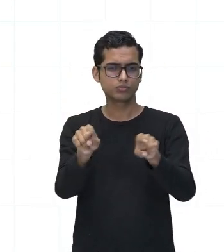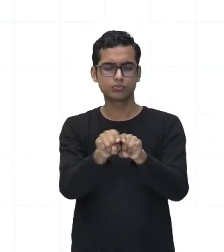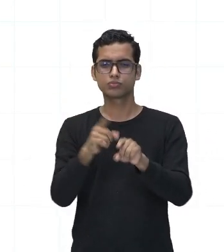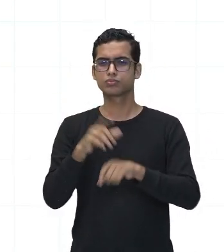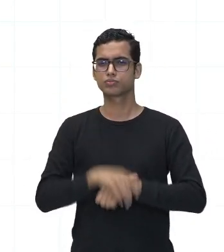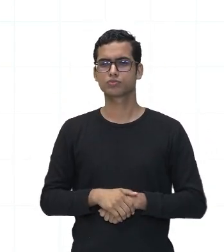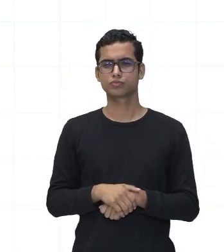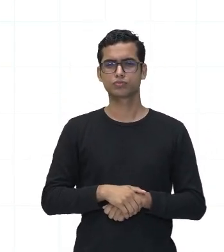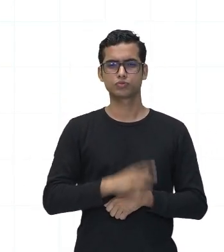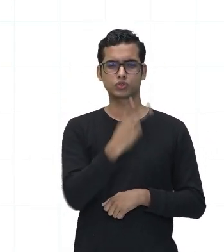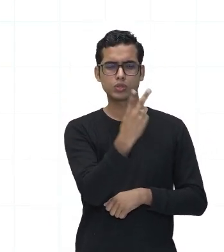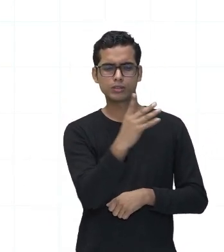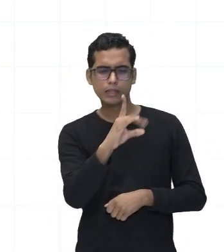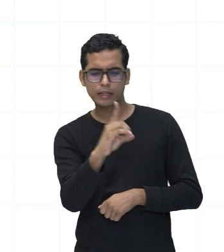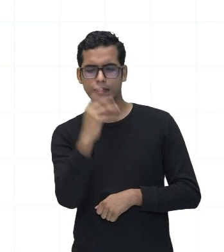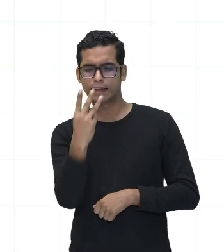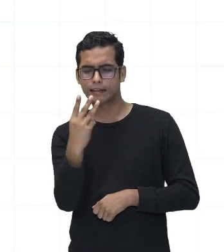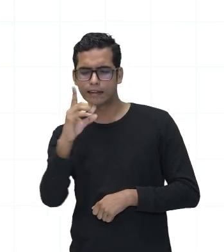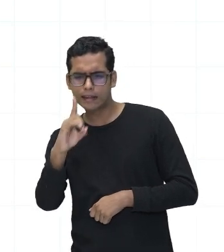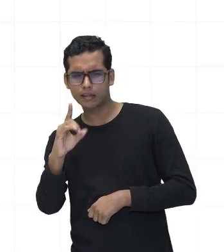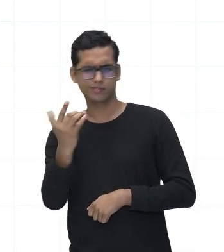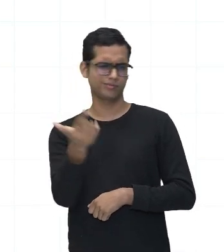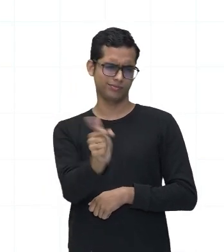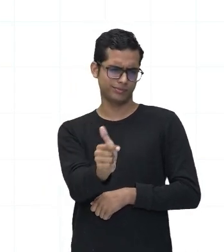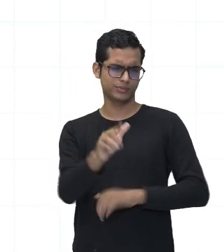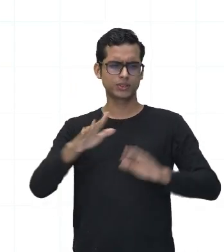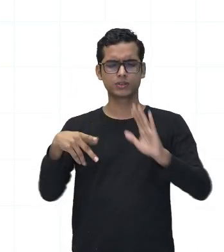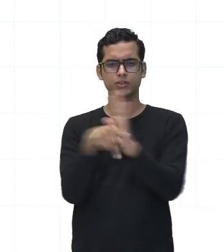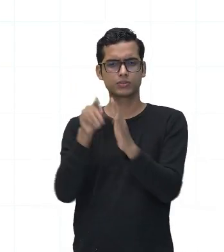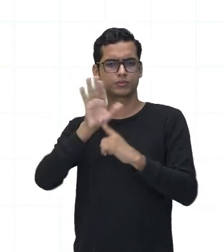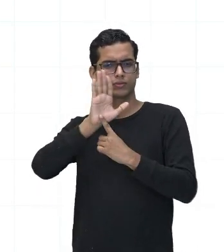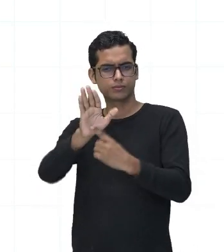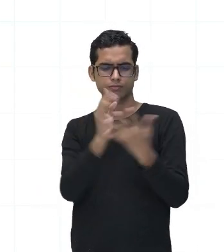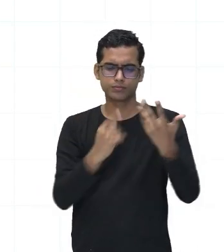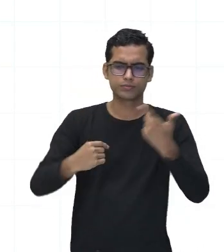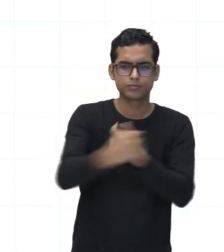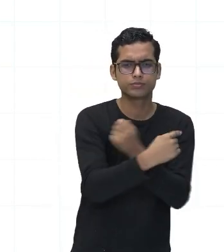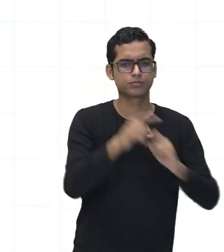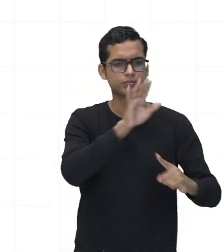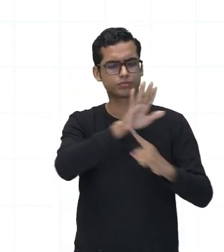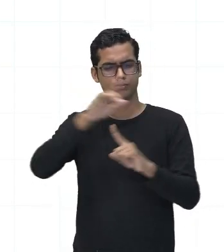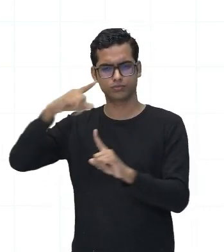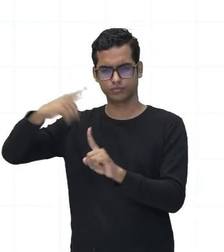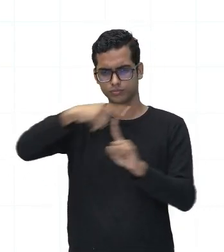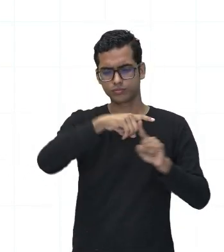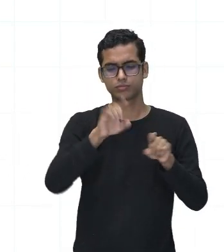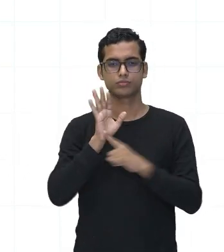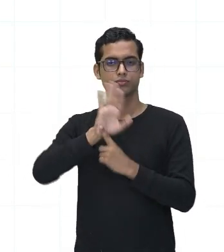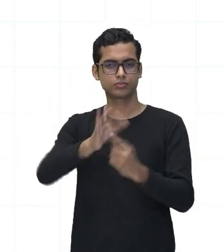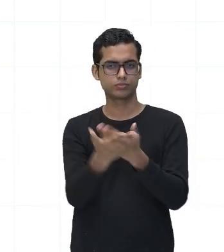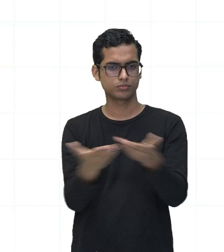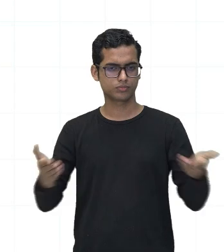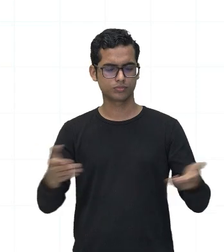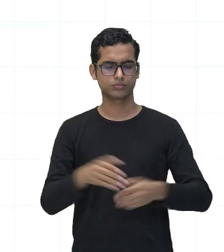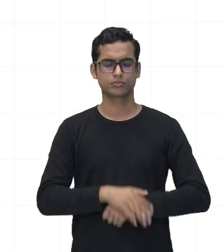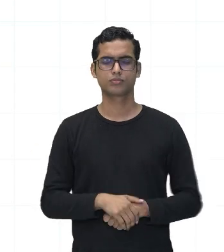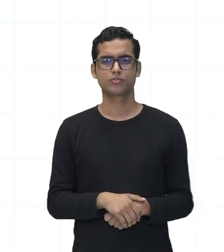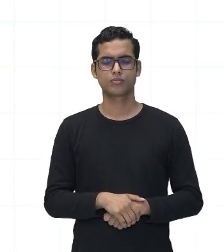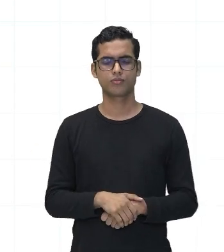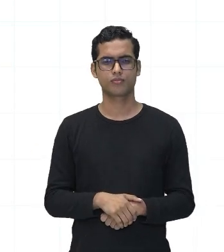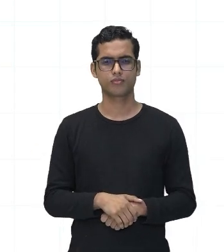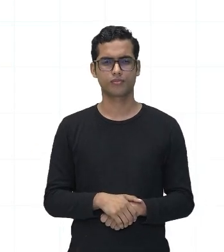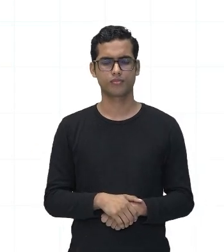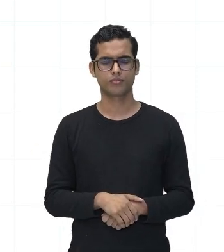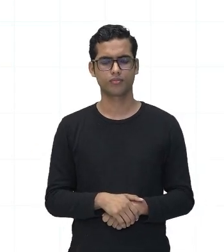dimensões definidas, pois se apresentam de diferentes formas. Vamos mostrar para vocês agora uma obra